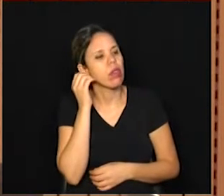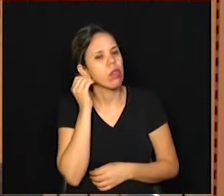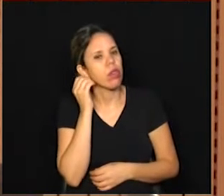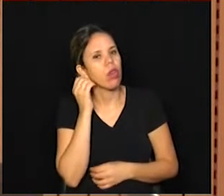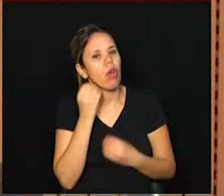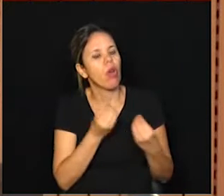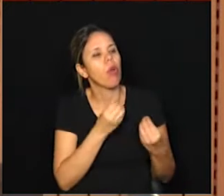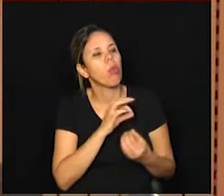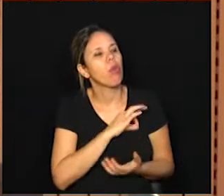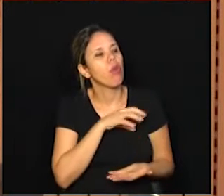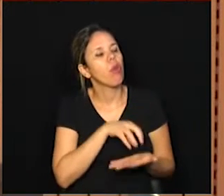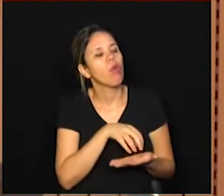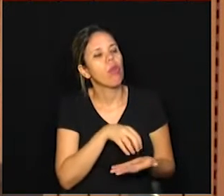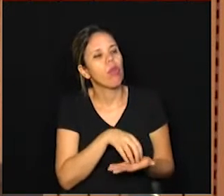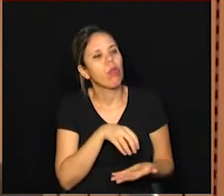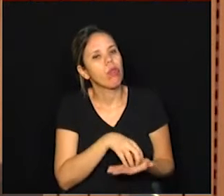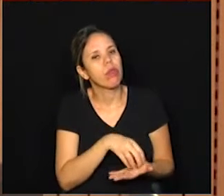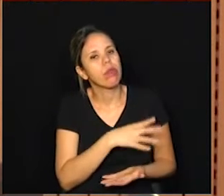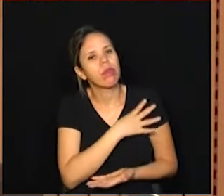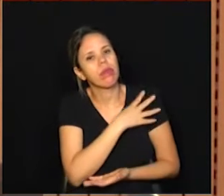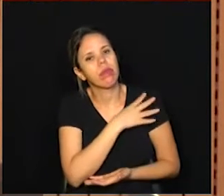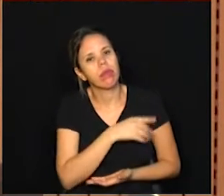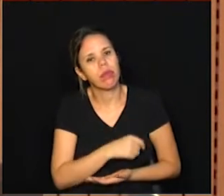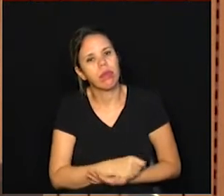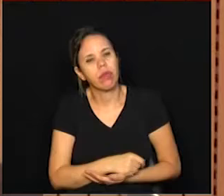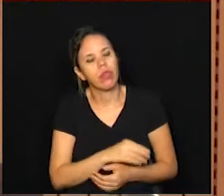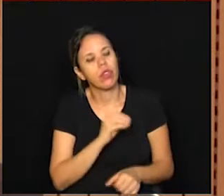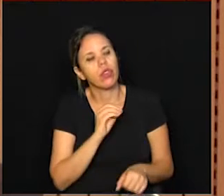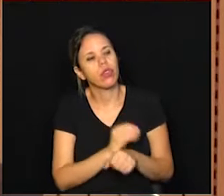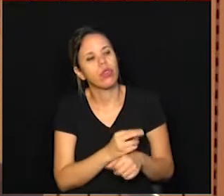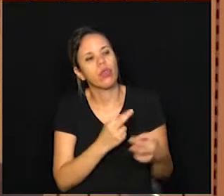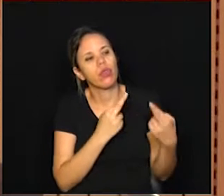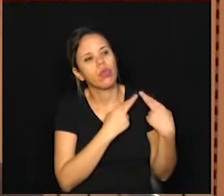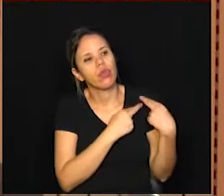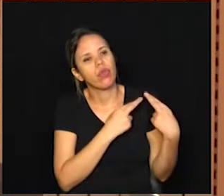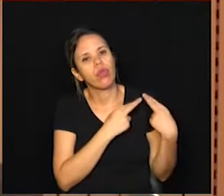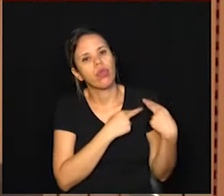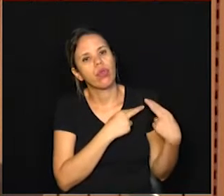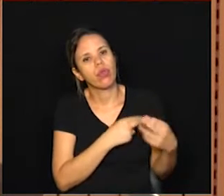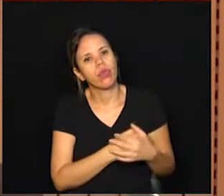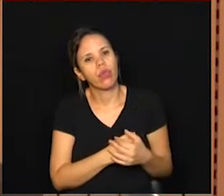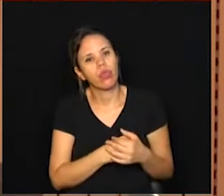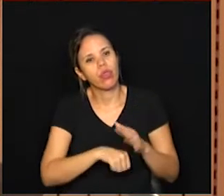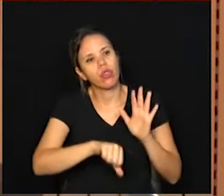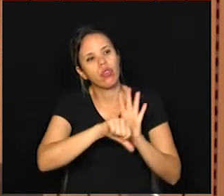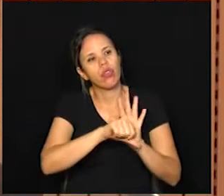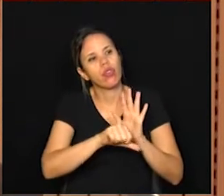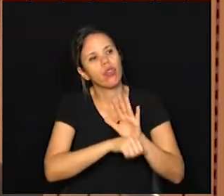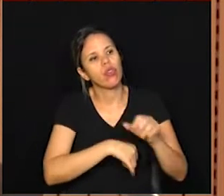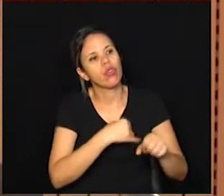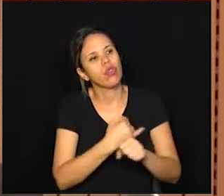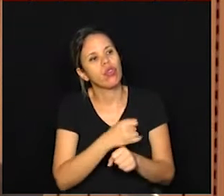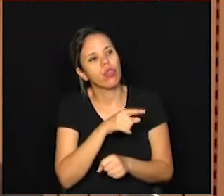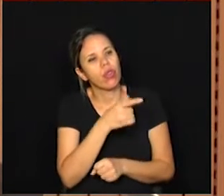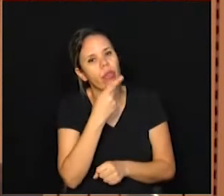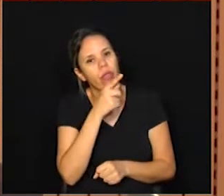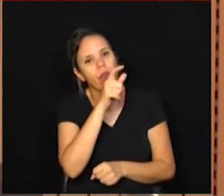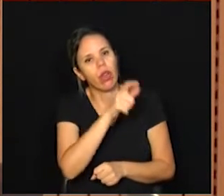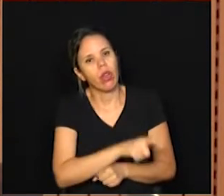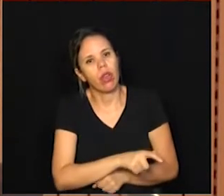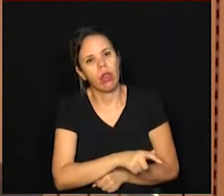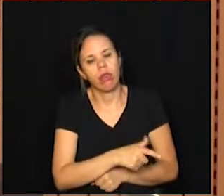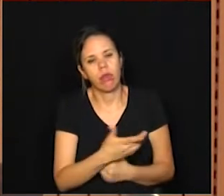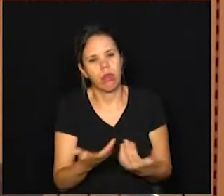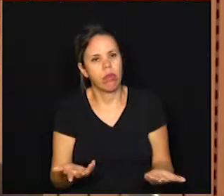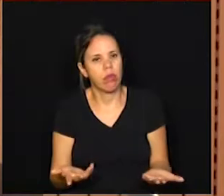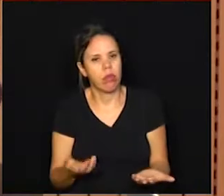a delegacia que cuida de crimes da internet? É totalmente